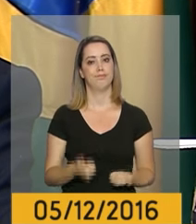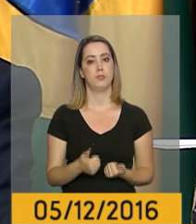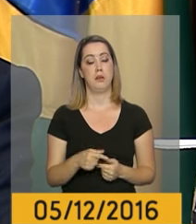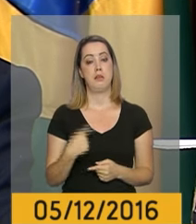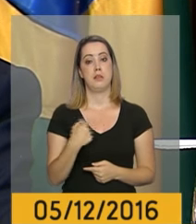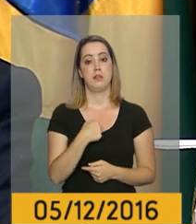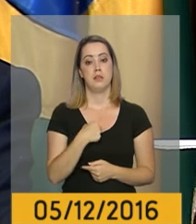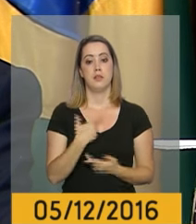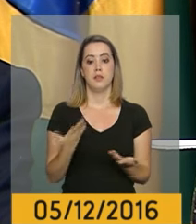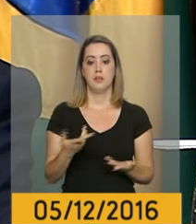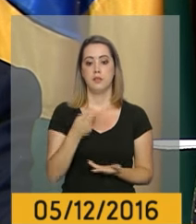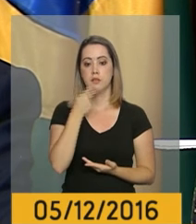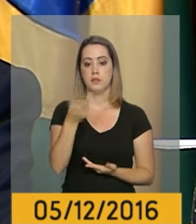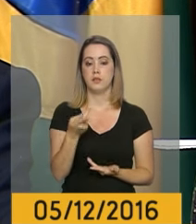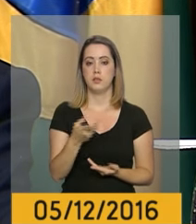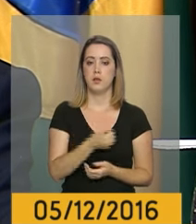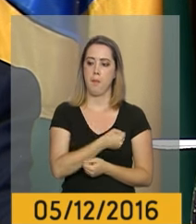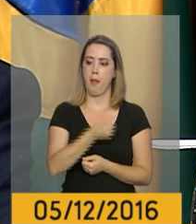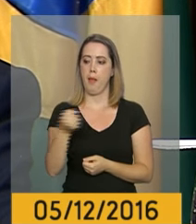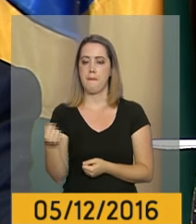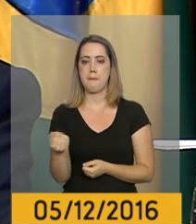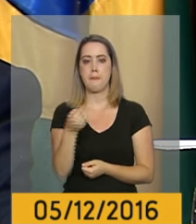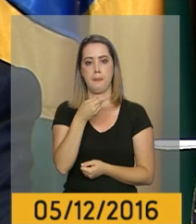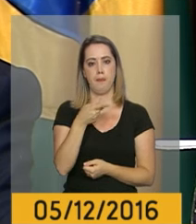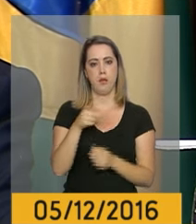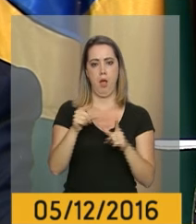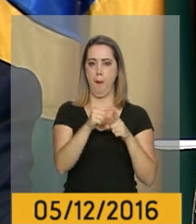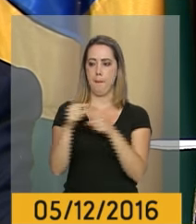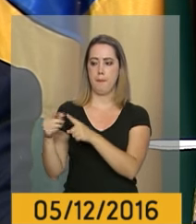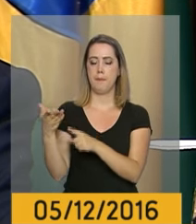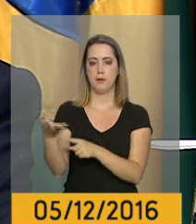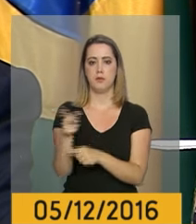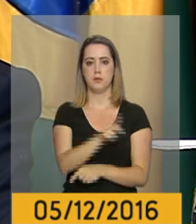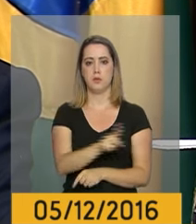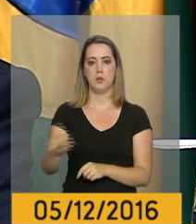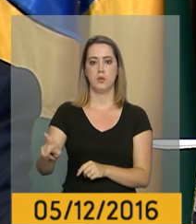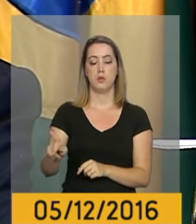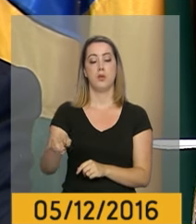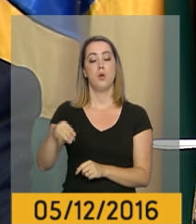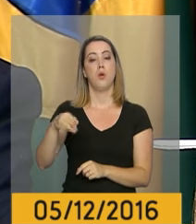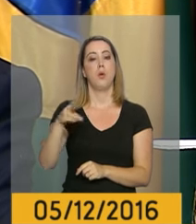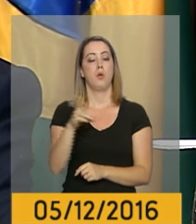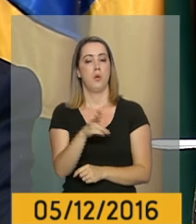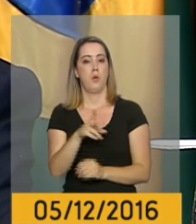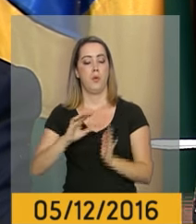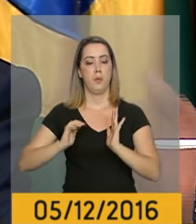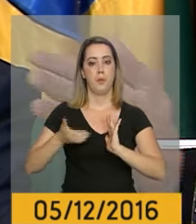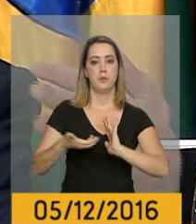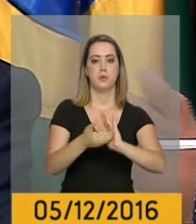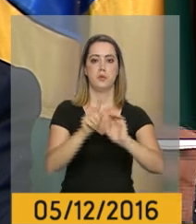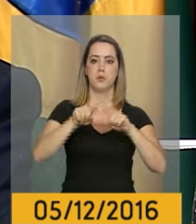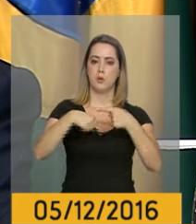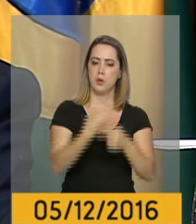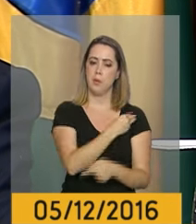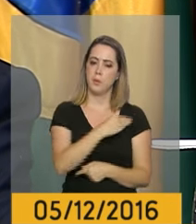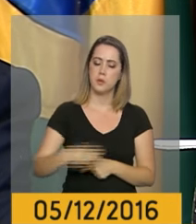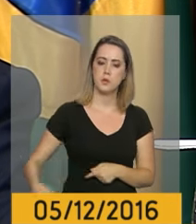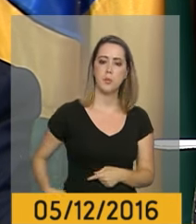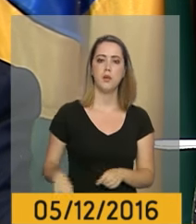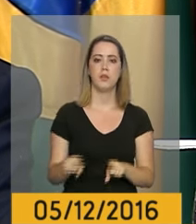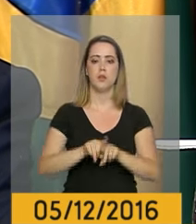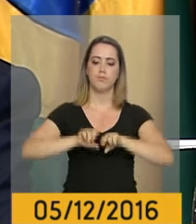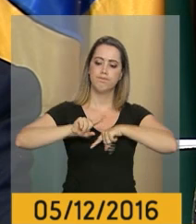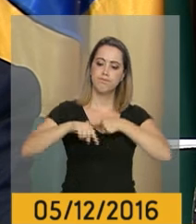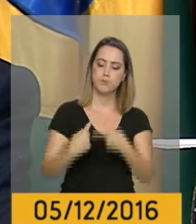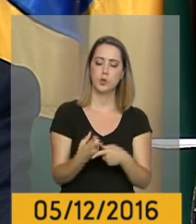eu vou tomar liberdade, vou dar a palavra aqui rapidamente ao Rodrigo, ao presidente Rodrigo Maia, depois ao Meireles, ao Padilha, que